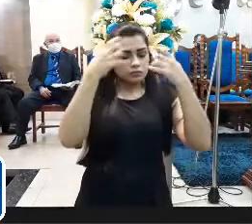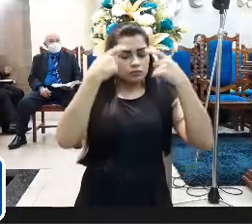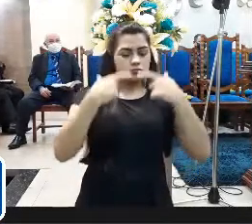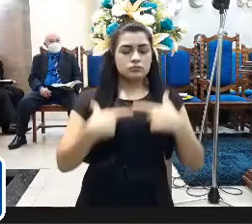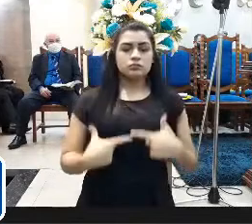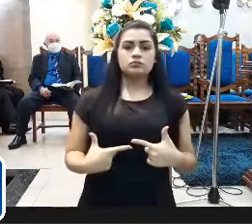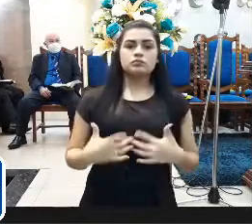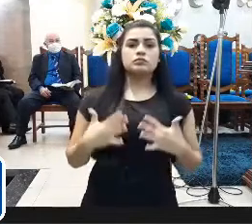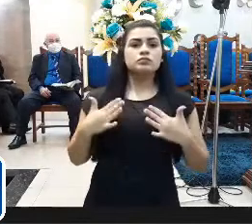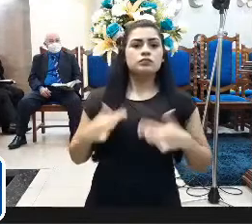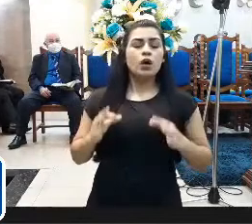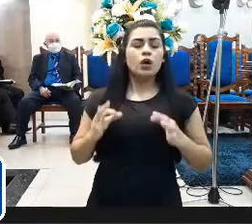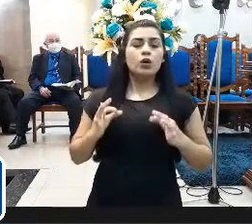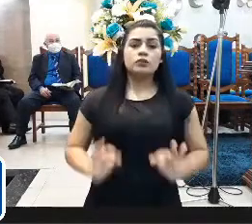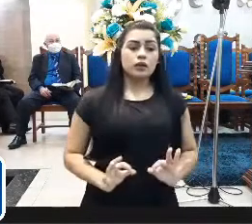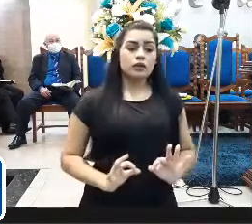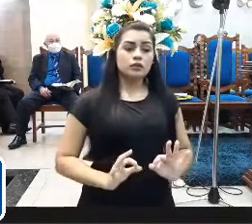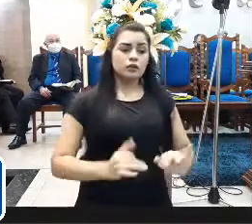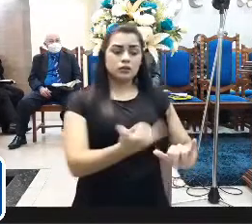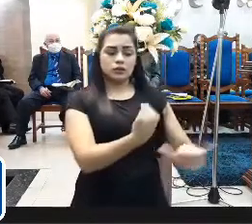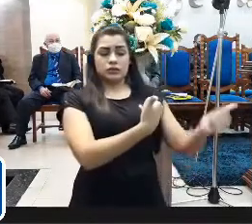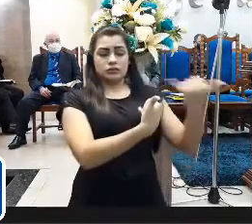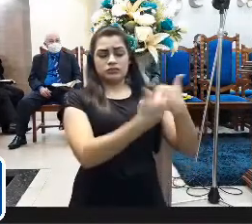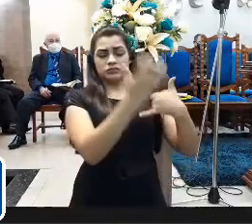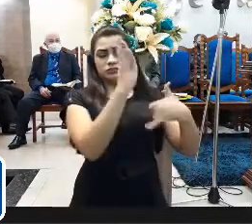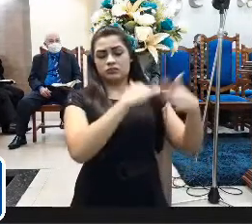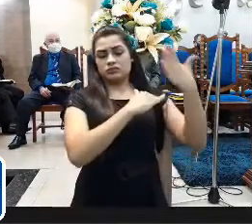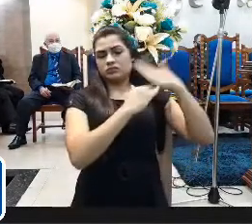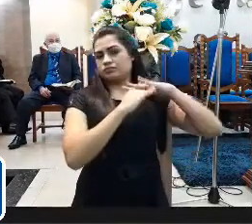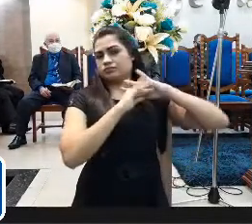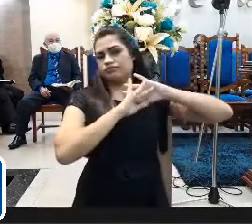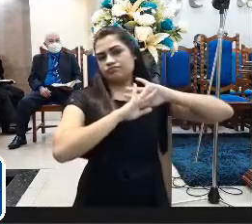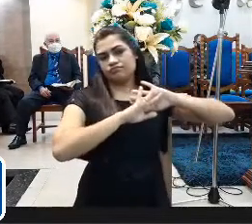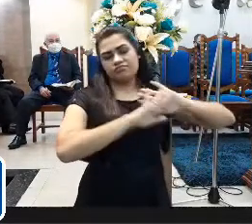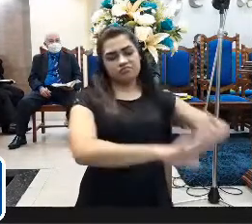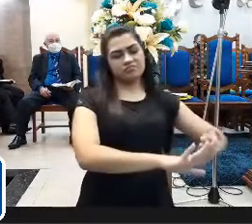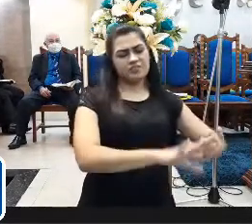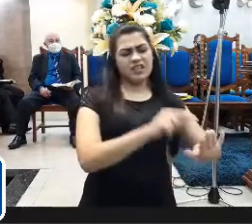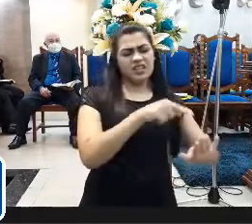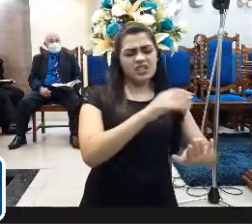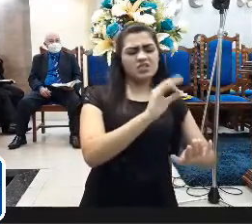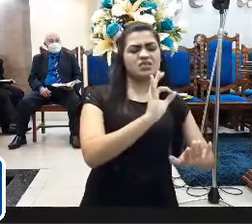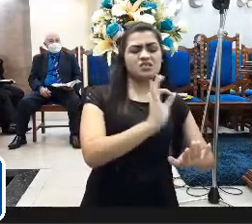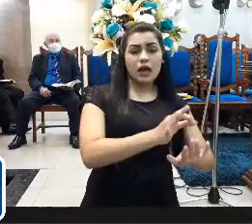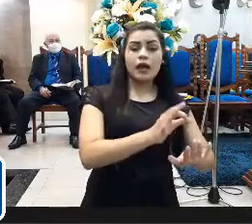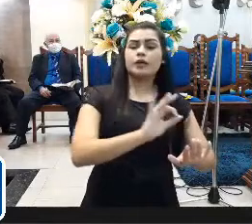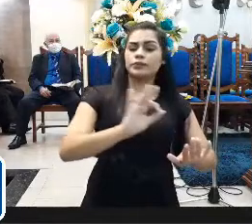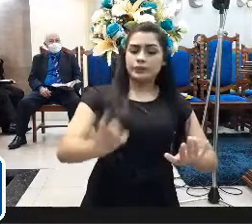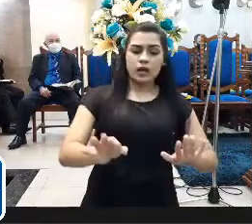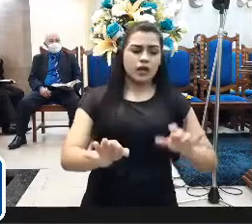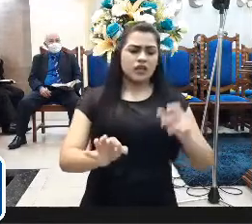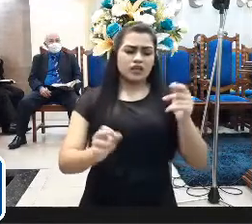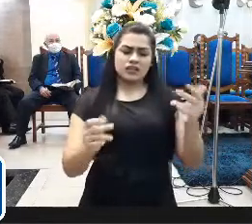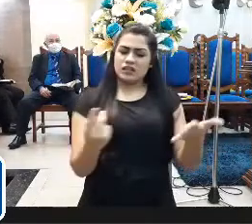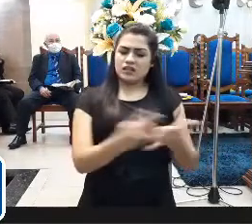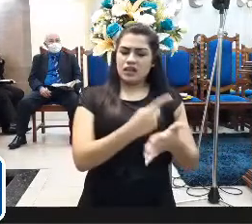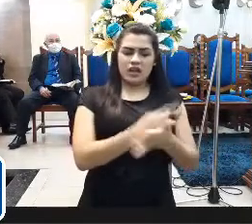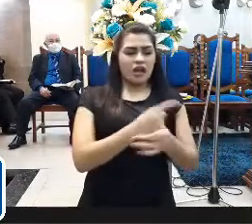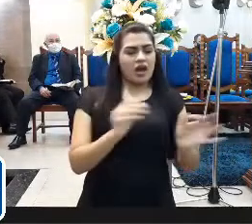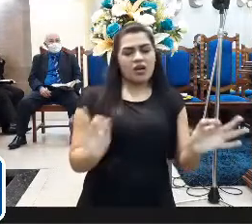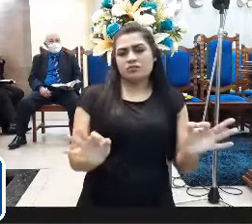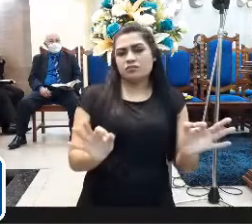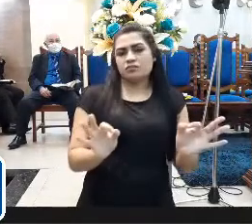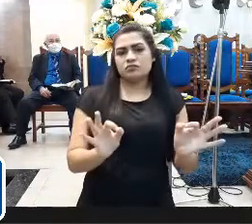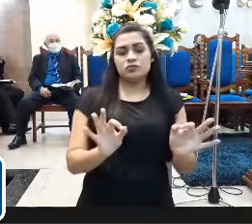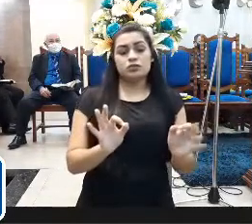alguém controlado, alguém moderado, alguém equilibrado, para dizer isso é certo, isso é errado, o que é errado eu jogo fora, eu só aceito